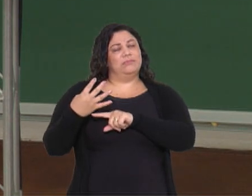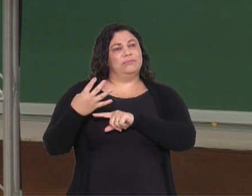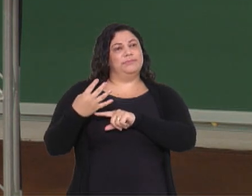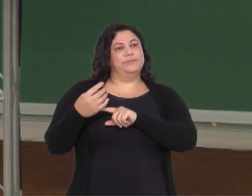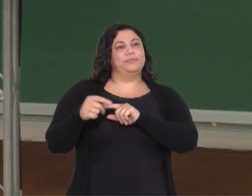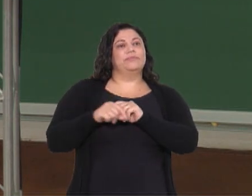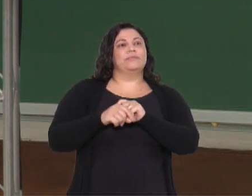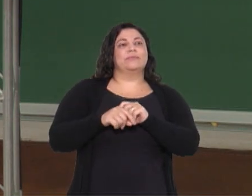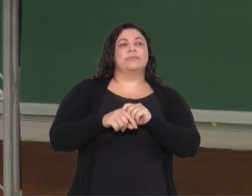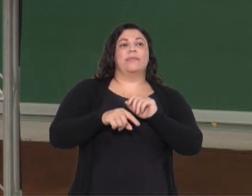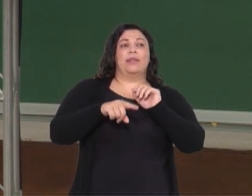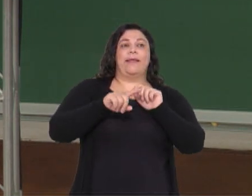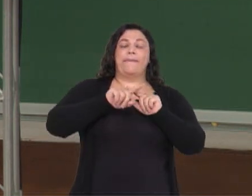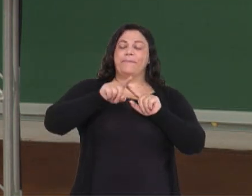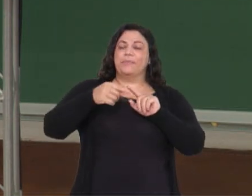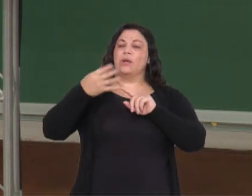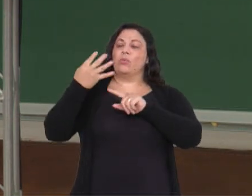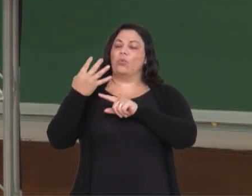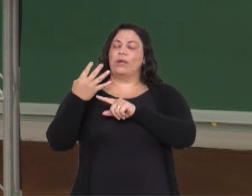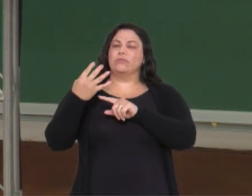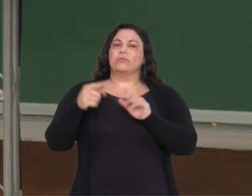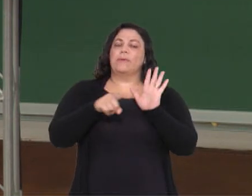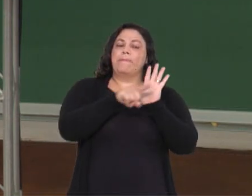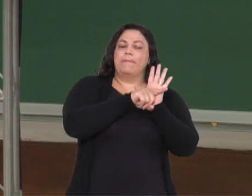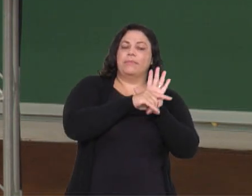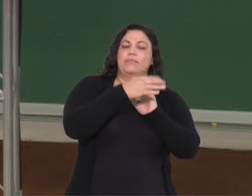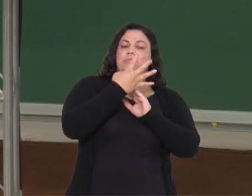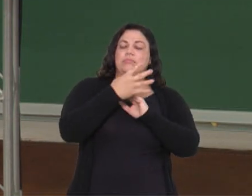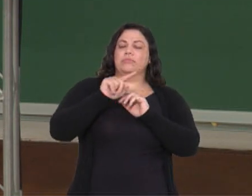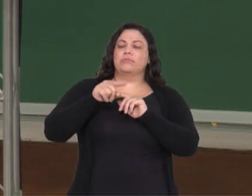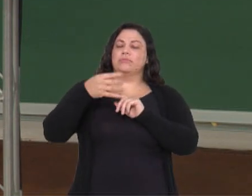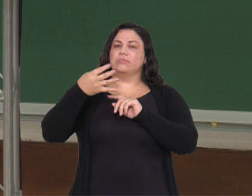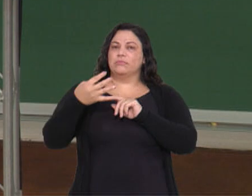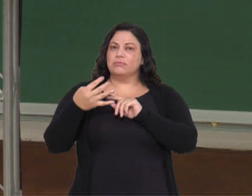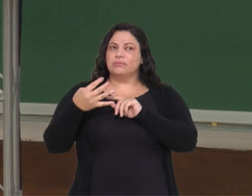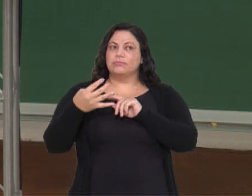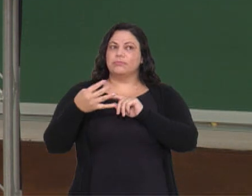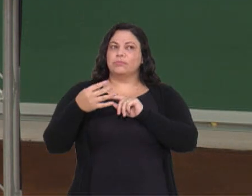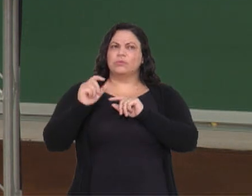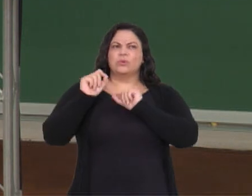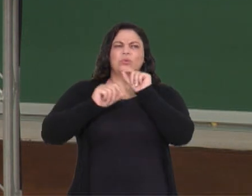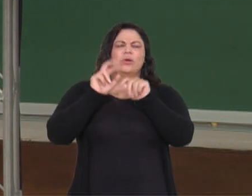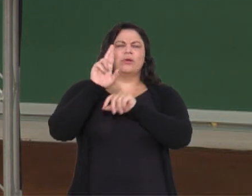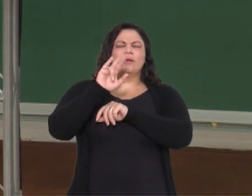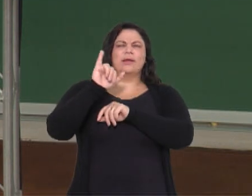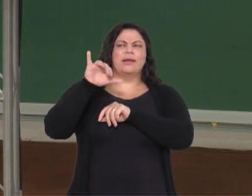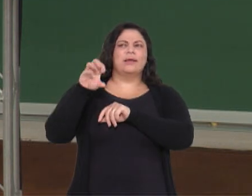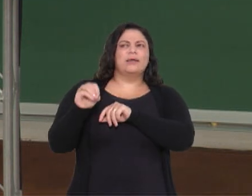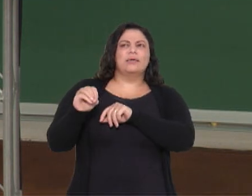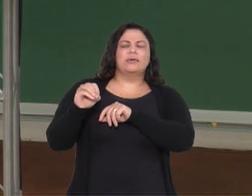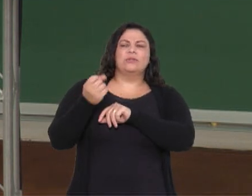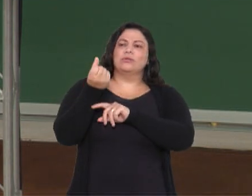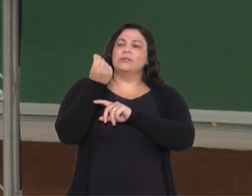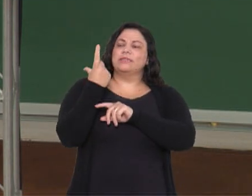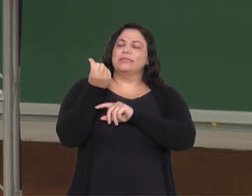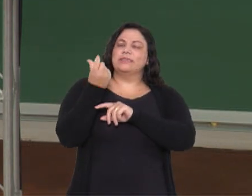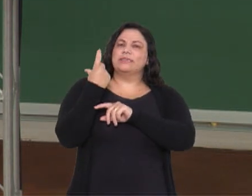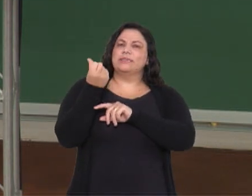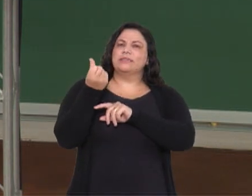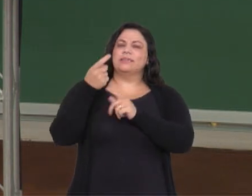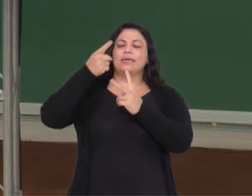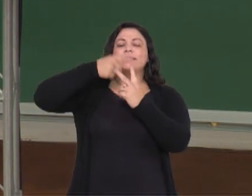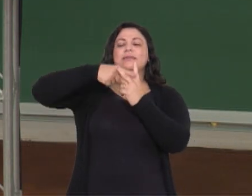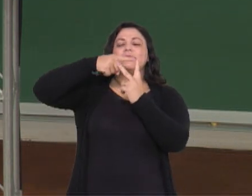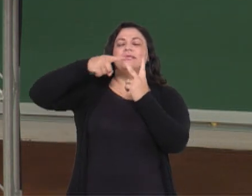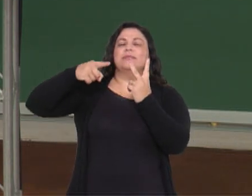meu ponto será mais 4. Portanto, essas são as coordenadas do centro. E o raio é? Qual é a raiz quadrada de 16? 4. Veja